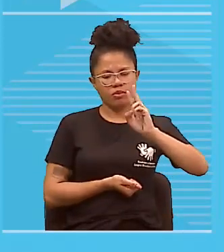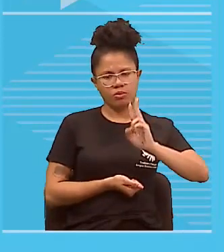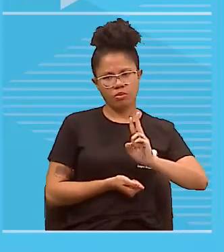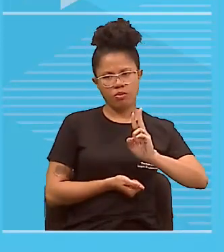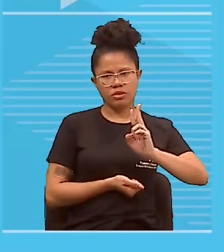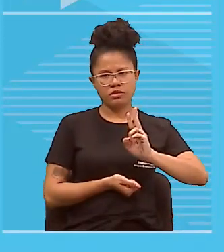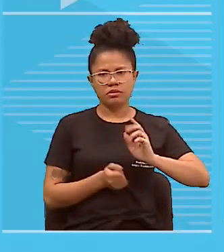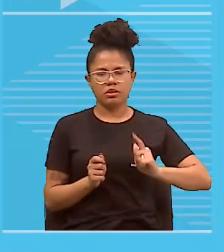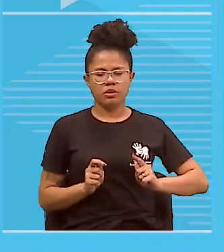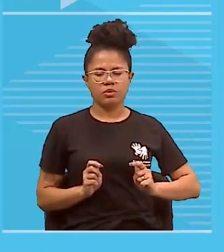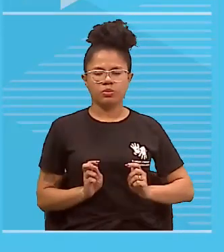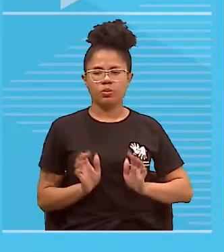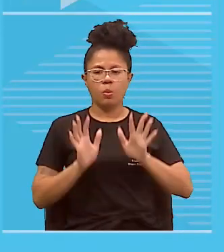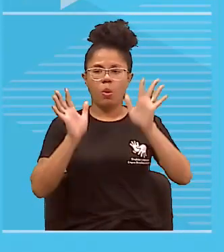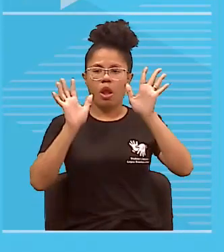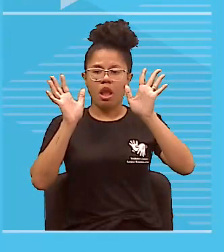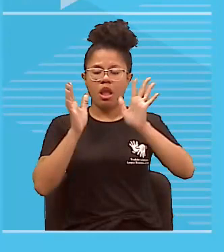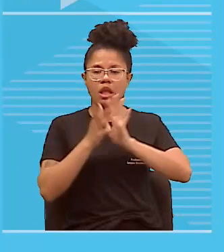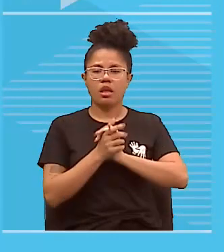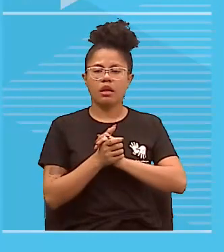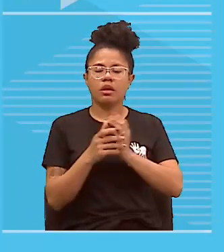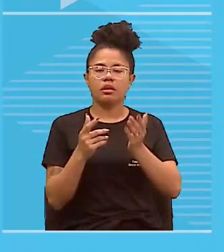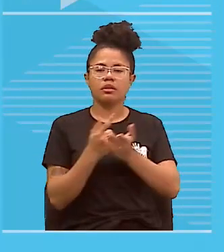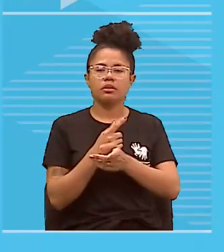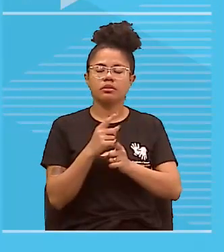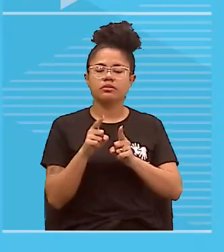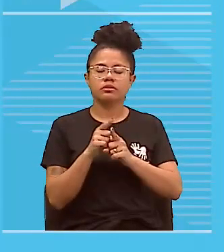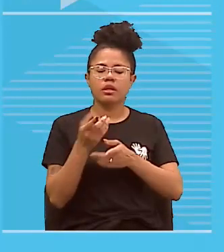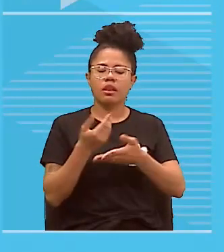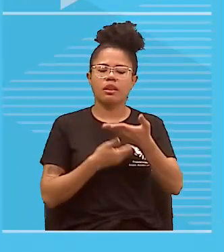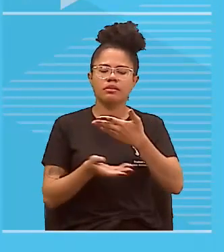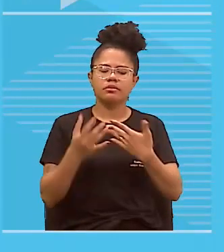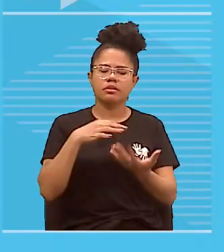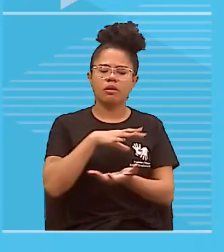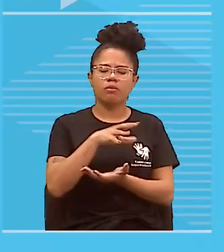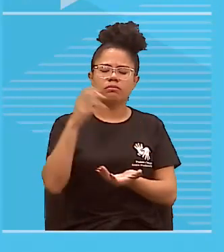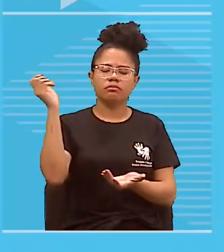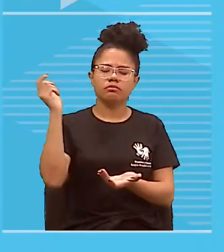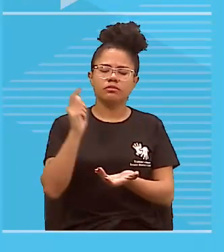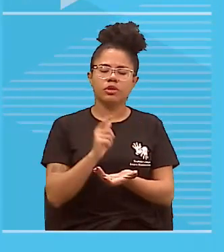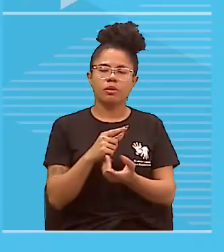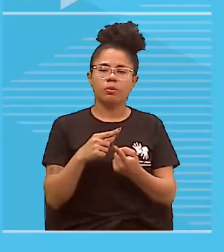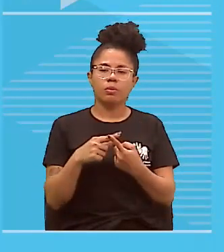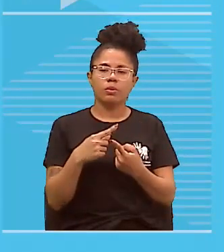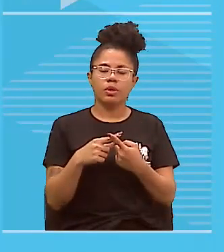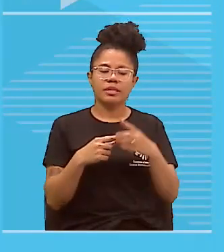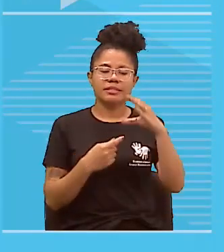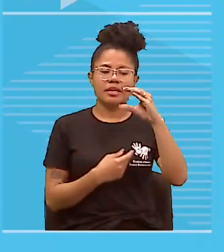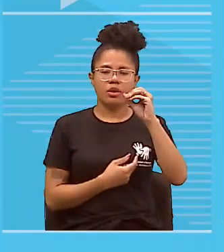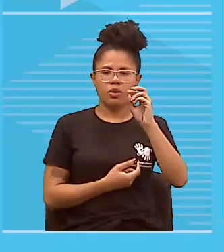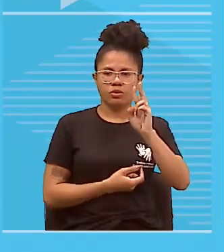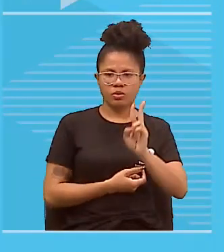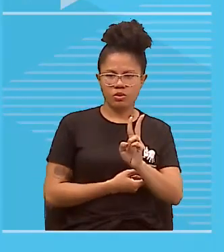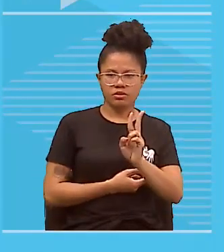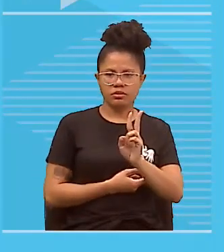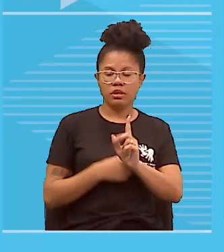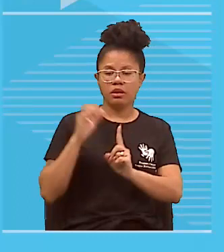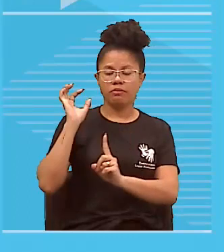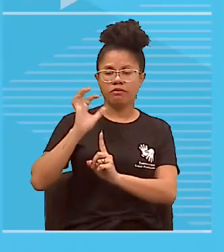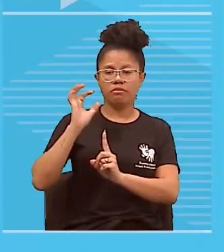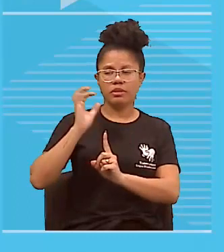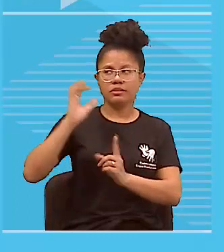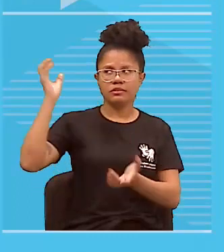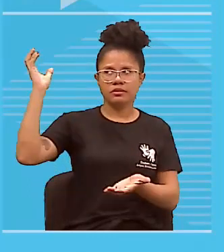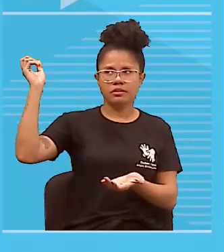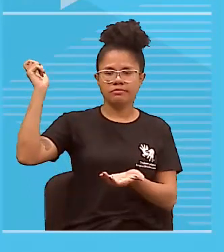atmosfera, o que é o problema com o efeito estufa? Porque ele é um dos gases de efeito estufa, ou seja, é a presença